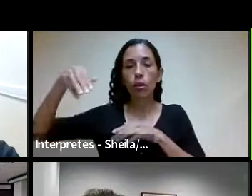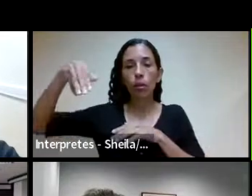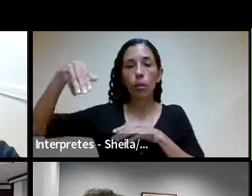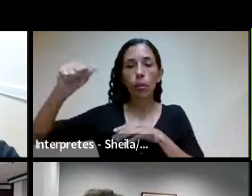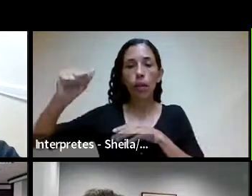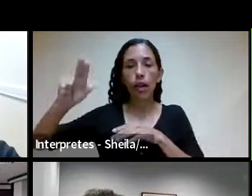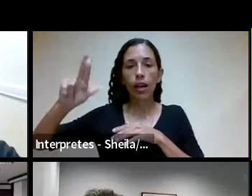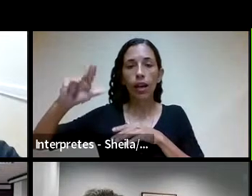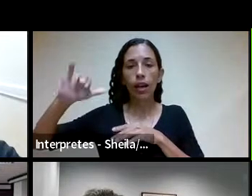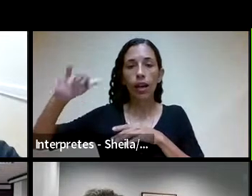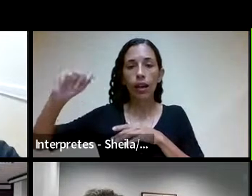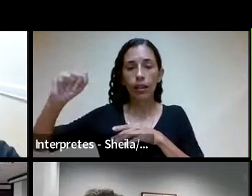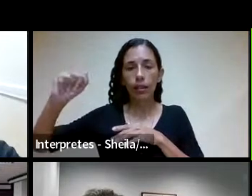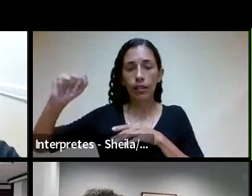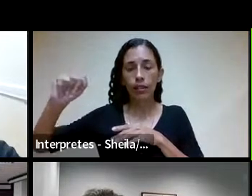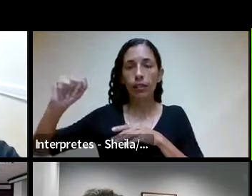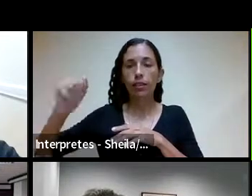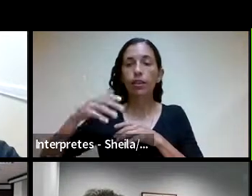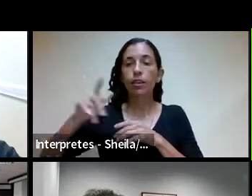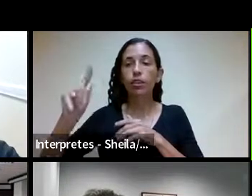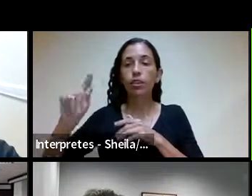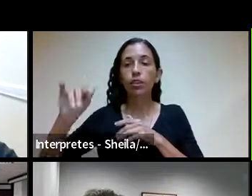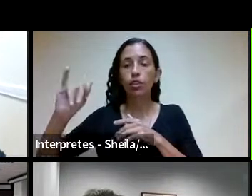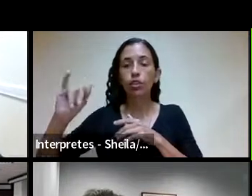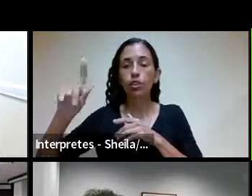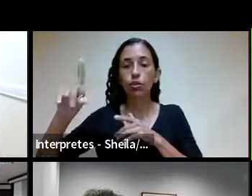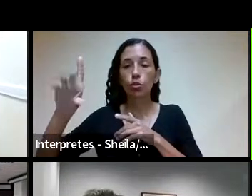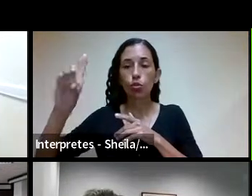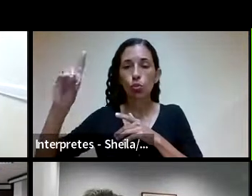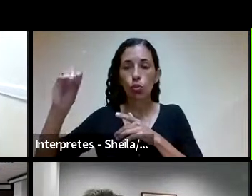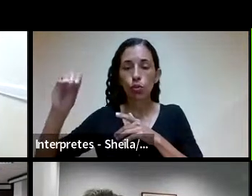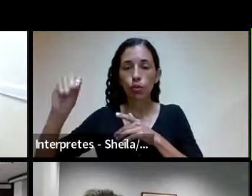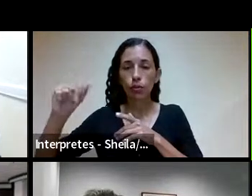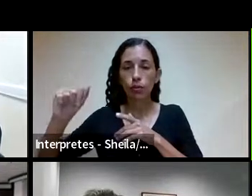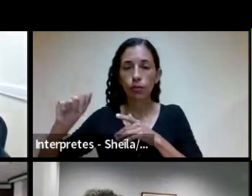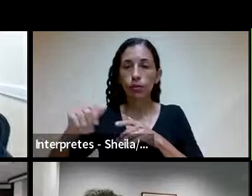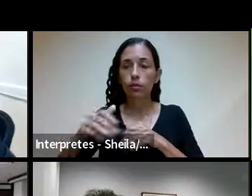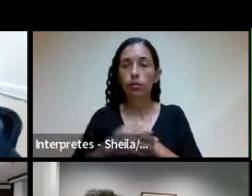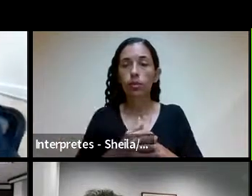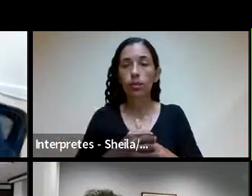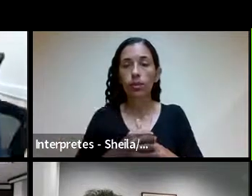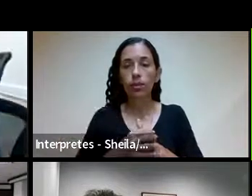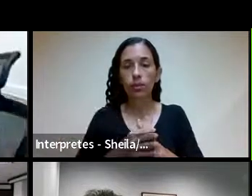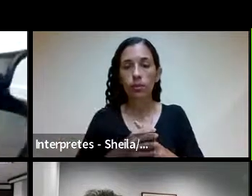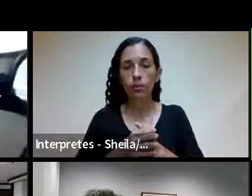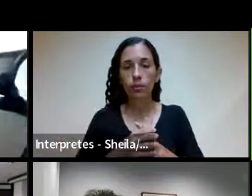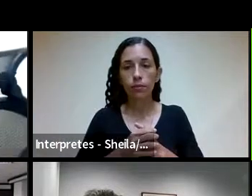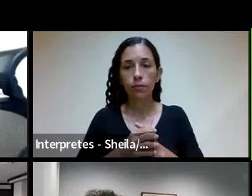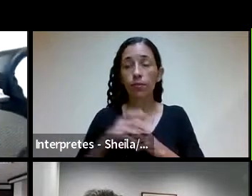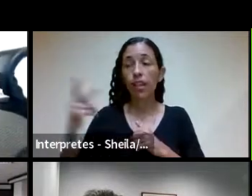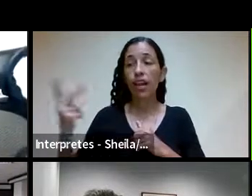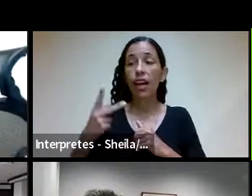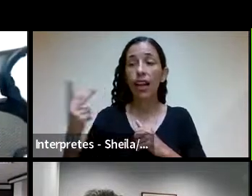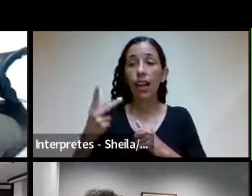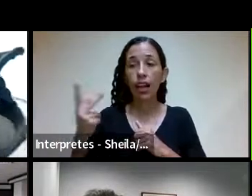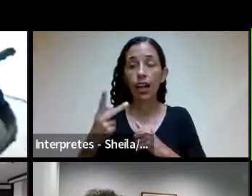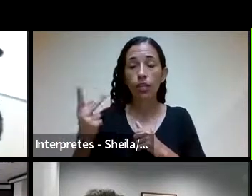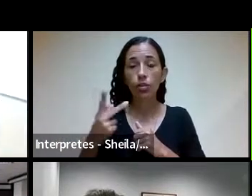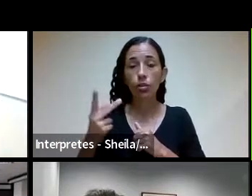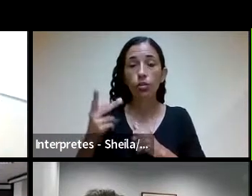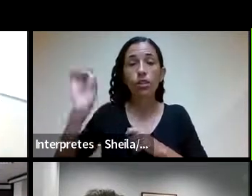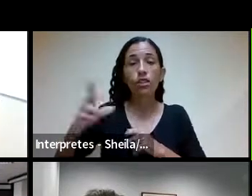Gilda Barreto, foram inseridas no pleito por parte do PSDB Mossoró apenas para figurar como candidatura